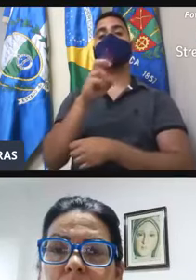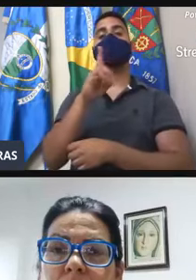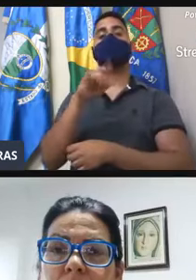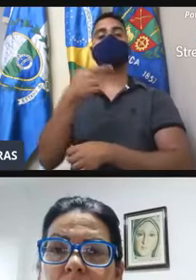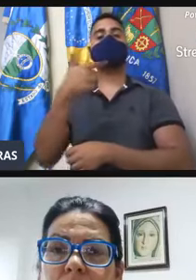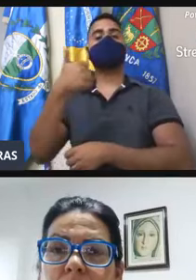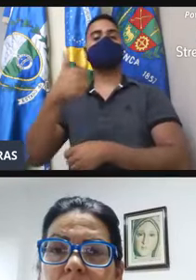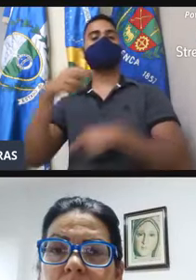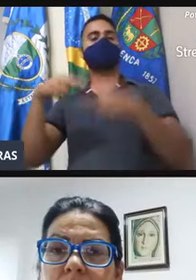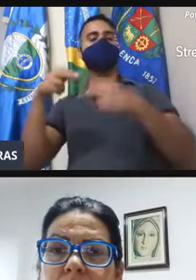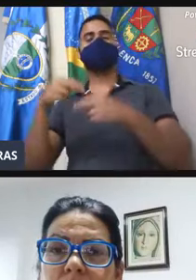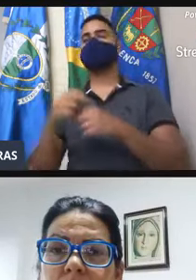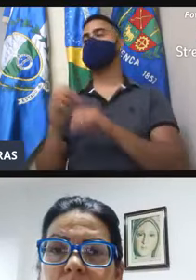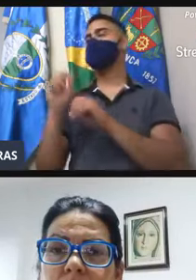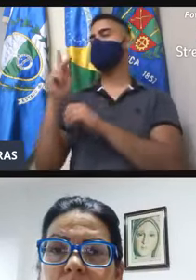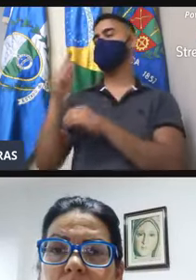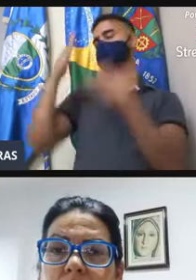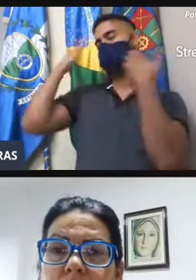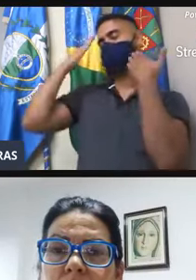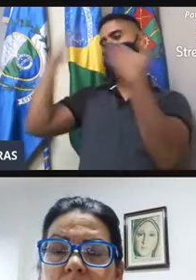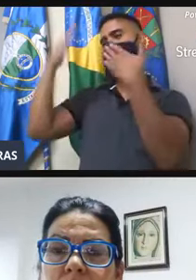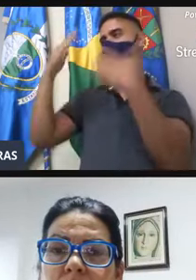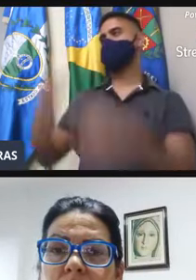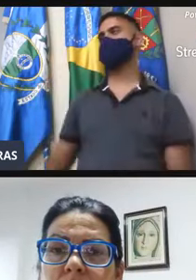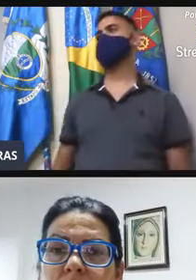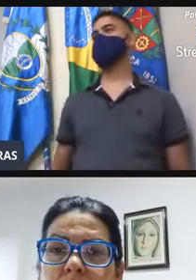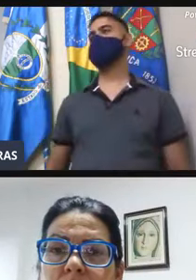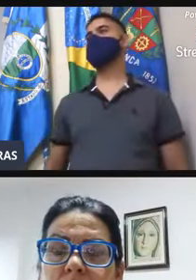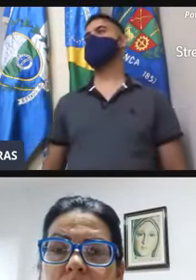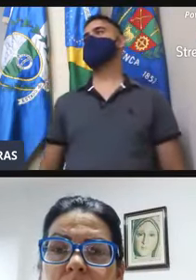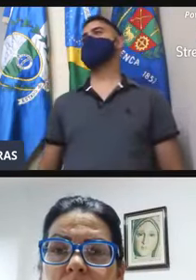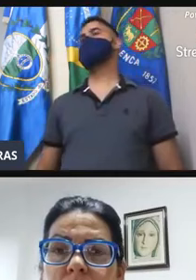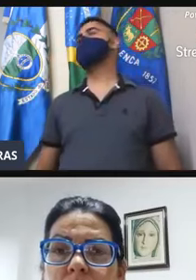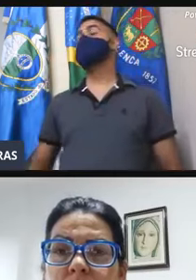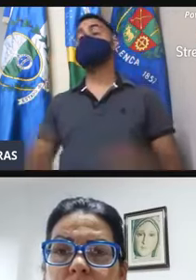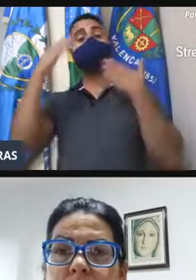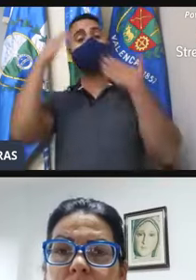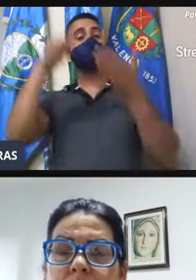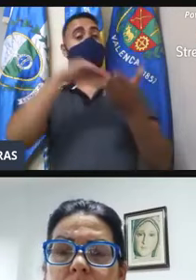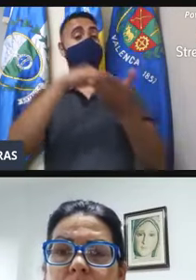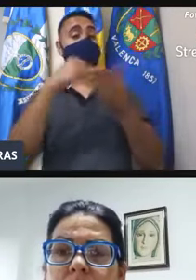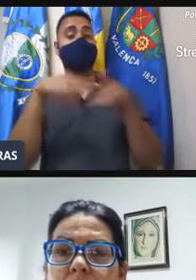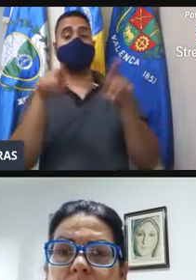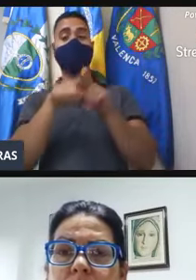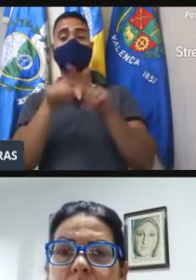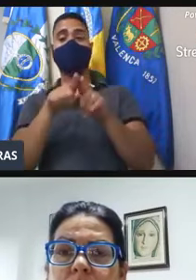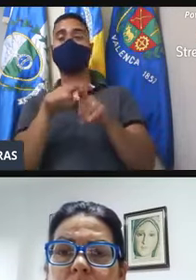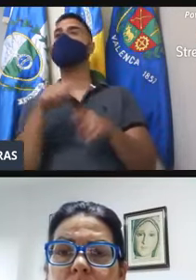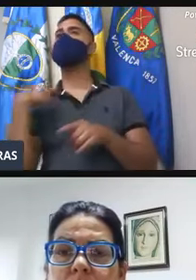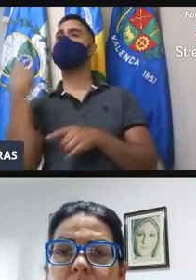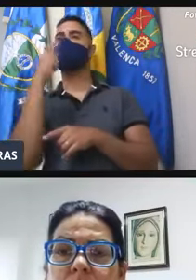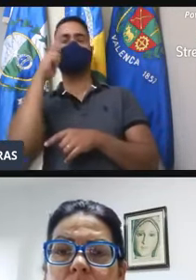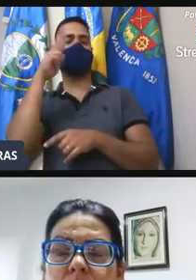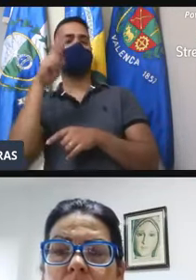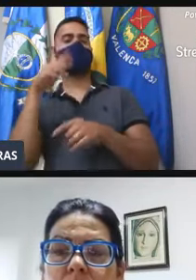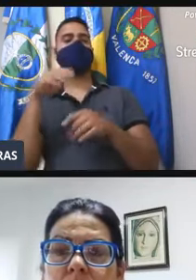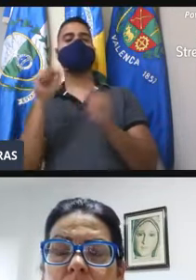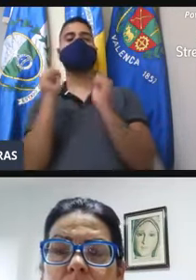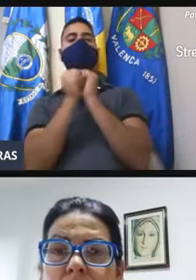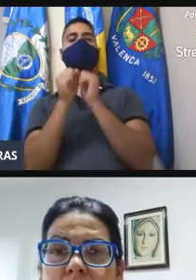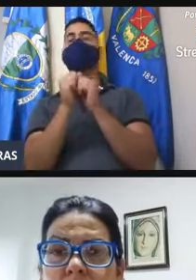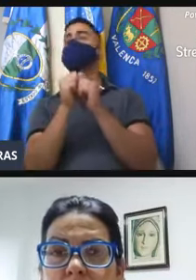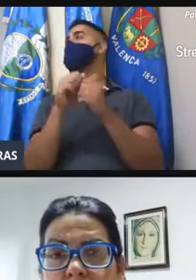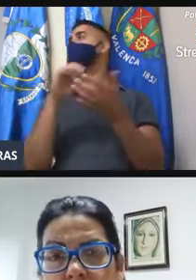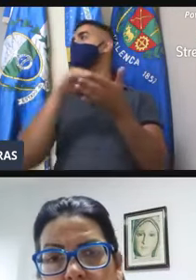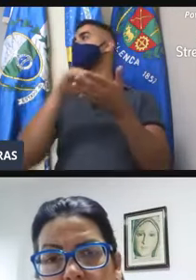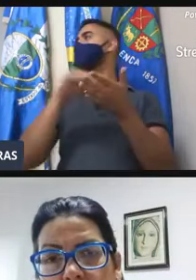julho de 2015. Tá? Muito obrigada. Obrigado, secretária. Obrigado a todos que estiveram acompanhando a secretária. Professor